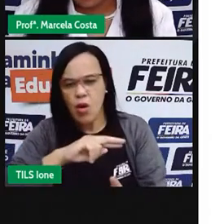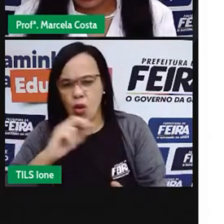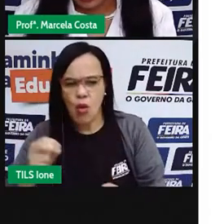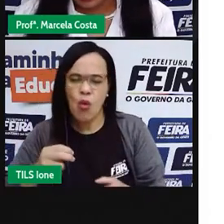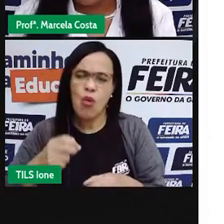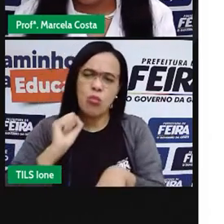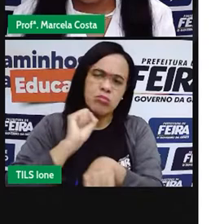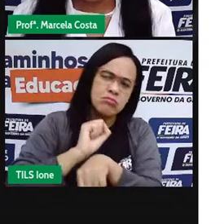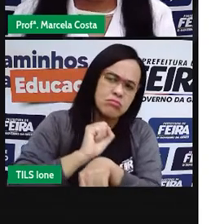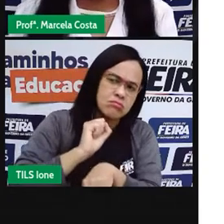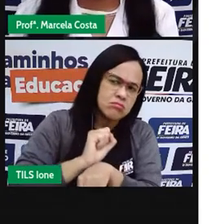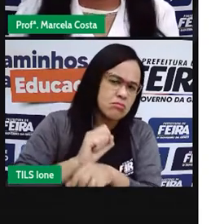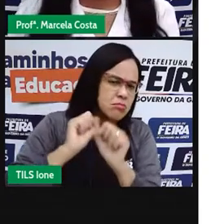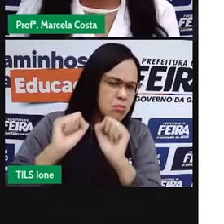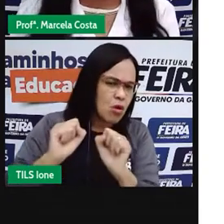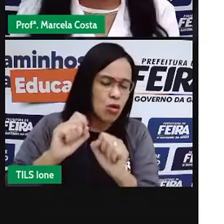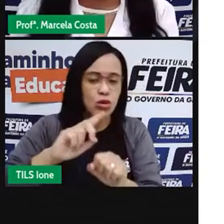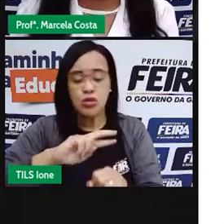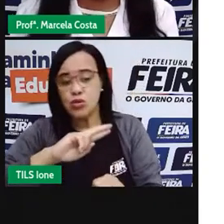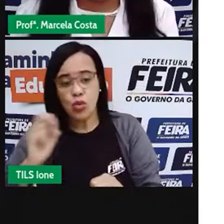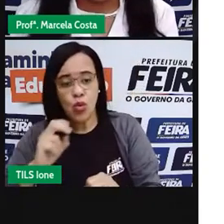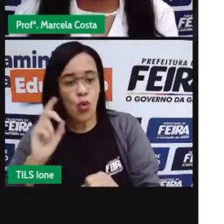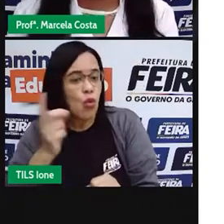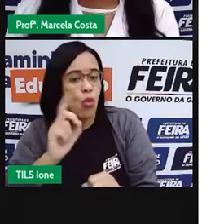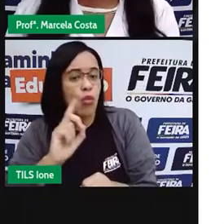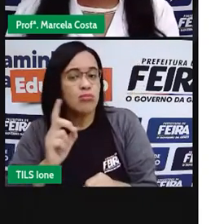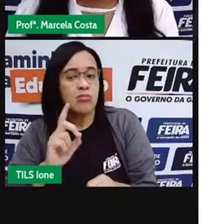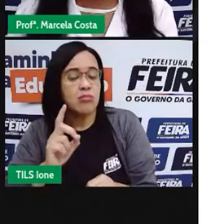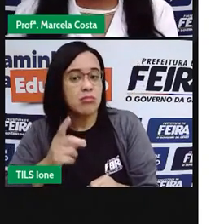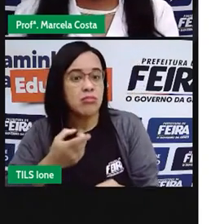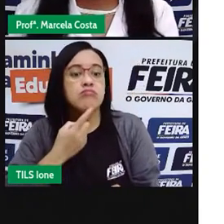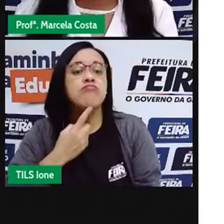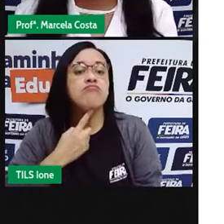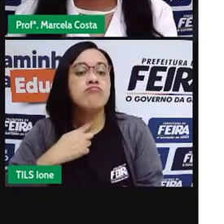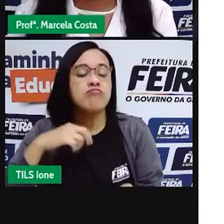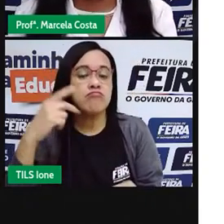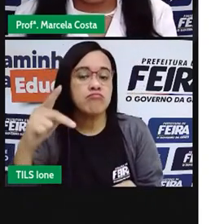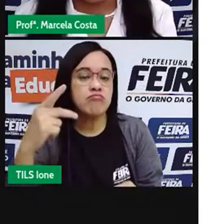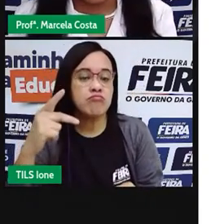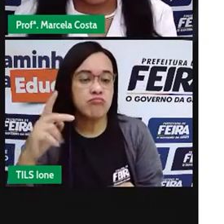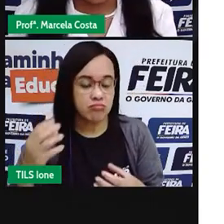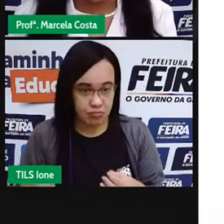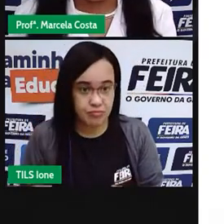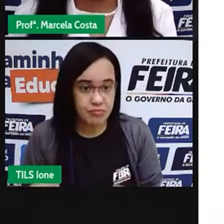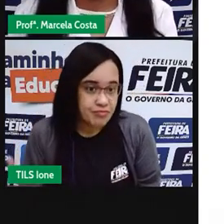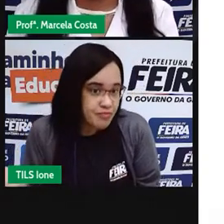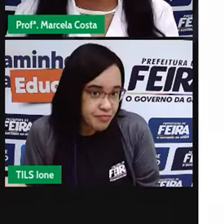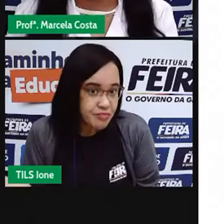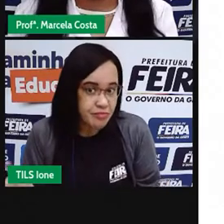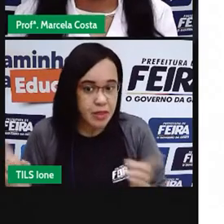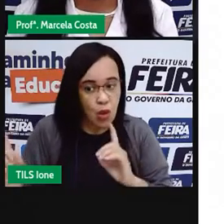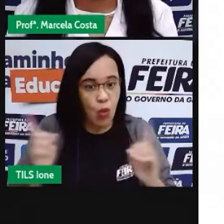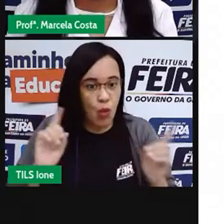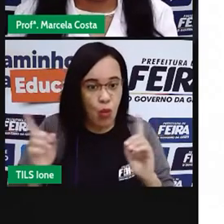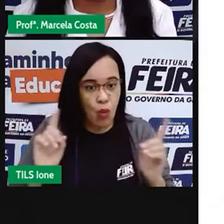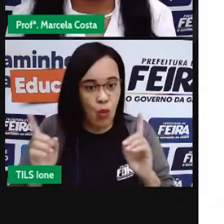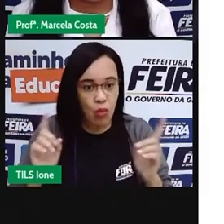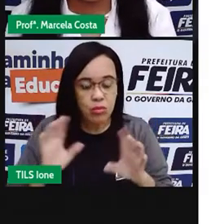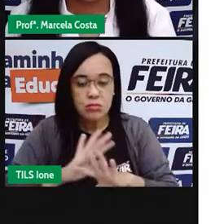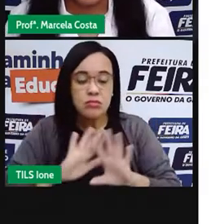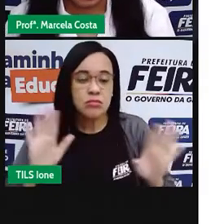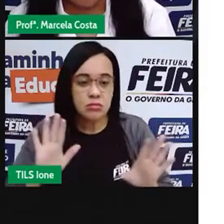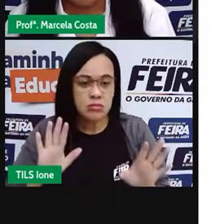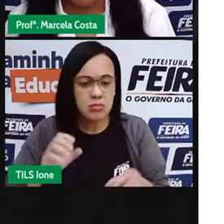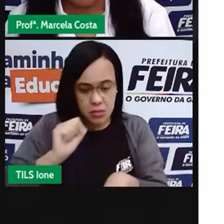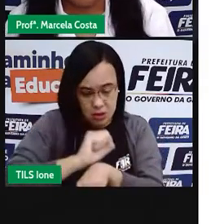pode esperar? Ou é algo que você pode esperar, que é uma vontade sua? É um desejo que pode